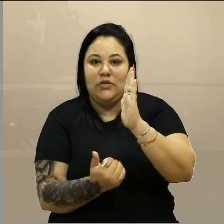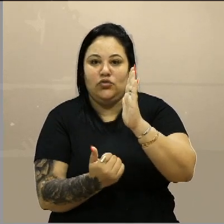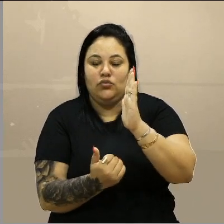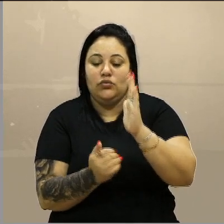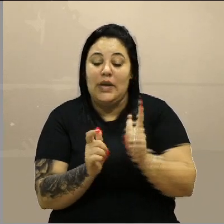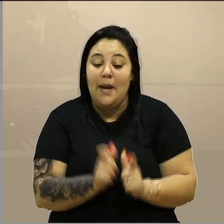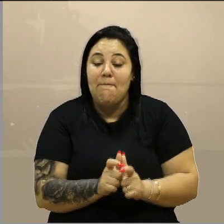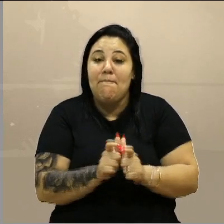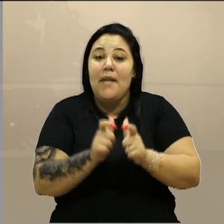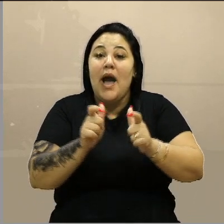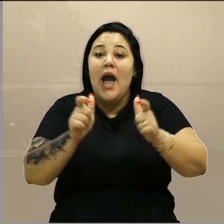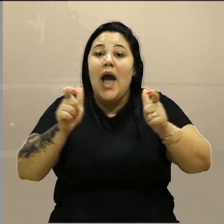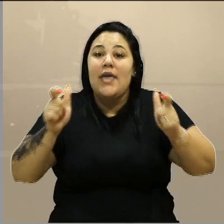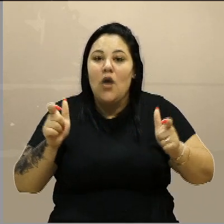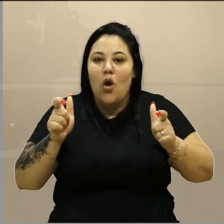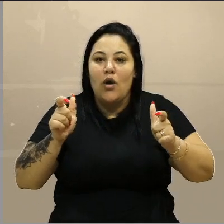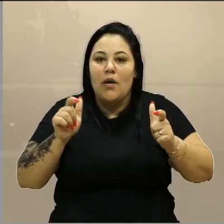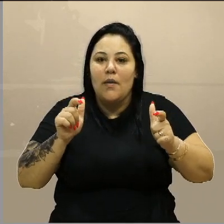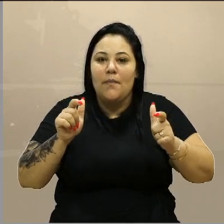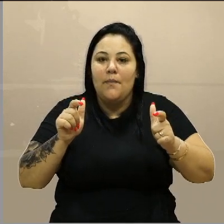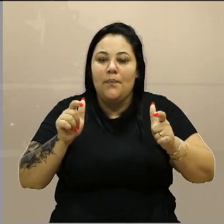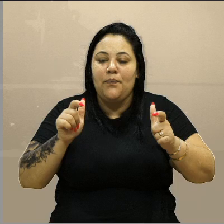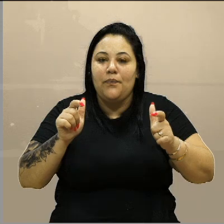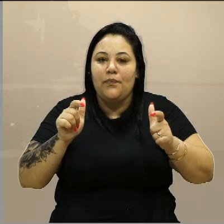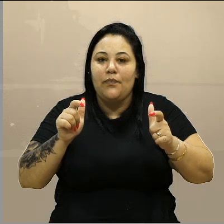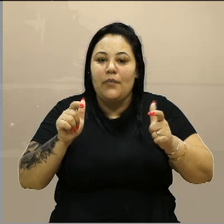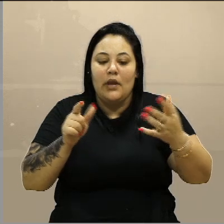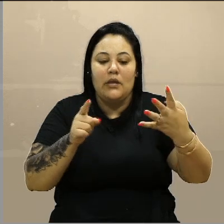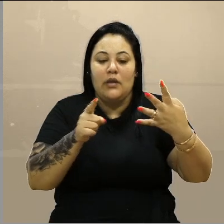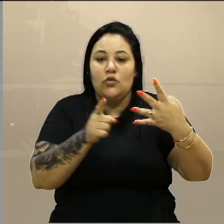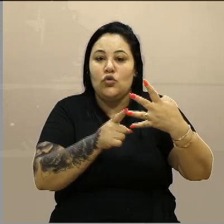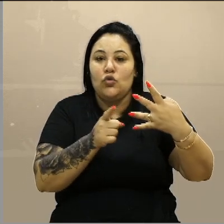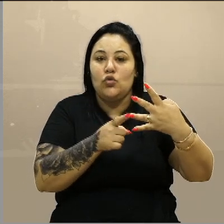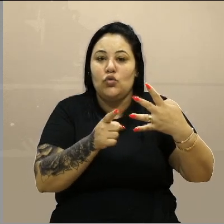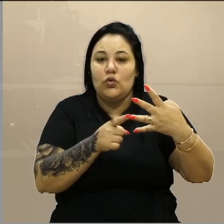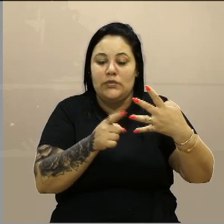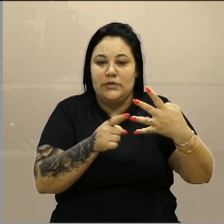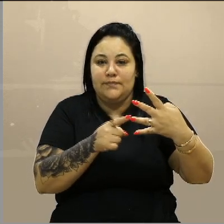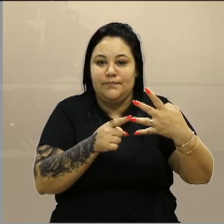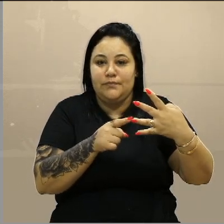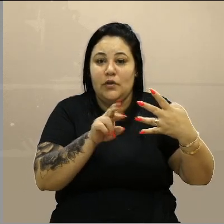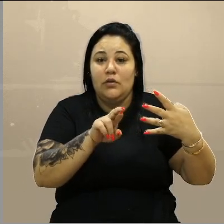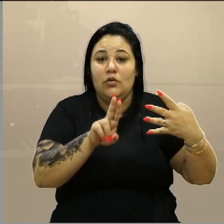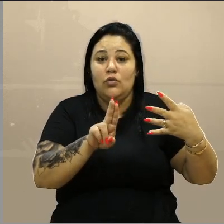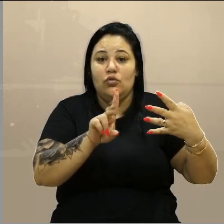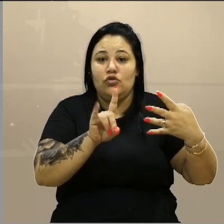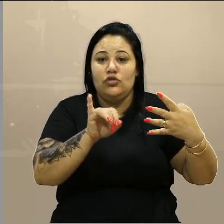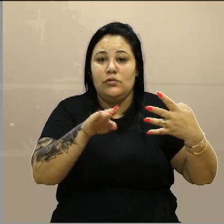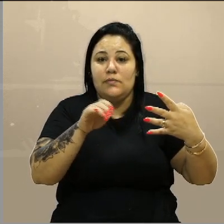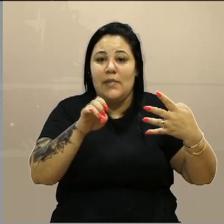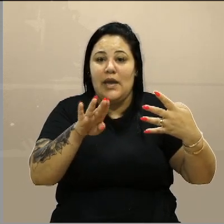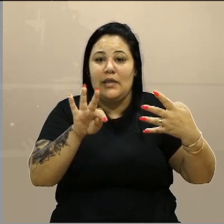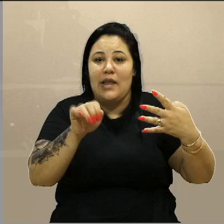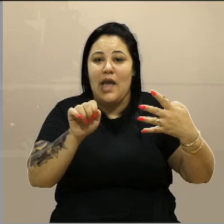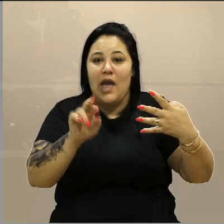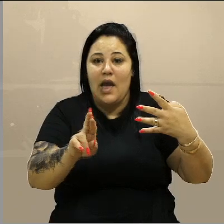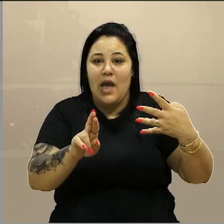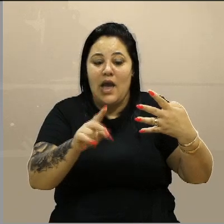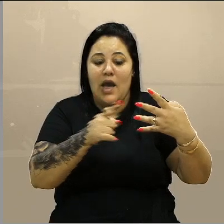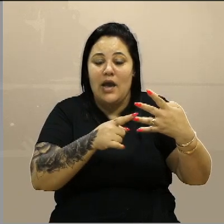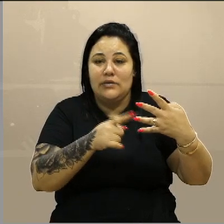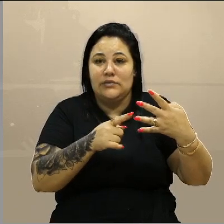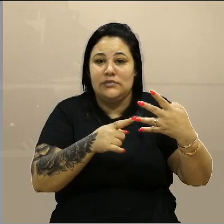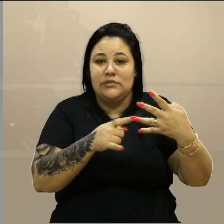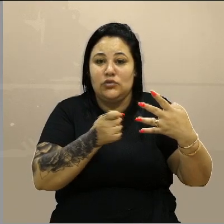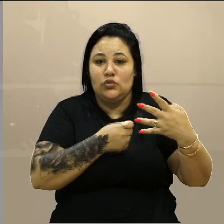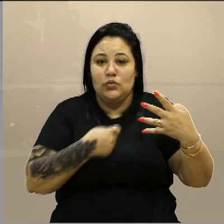parte está no nível 2 de letramento científico, ou seja, rudimentar. Esses dados vão ser complementados depois,